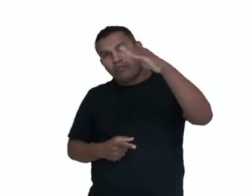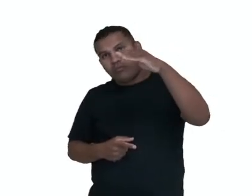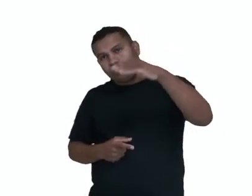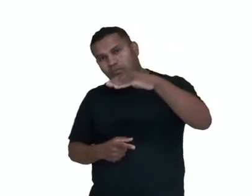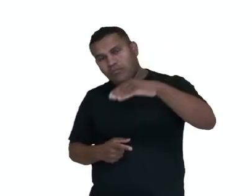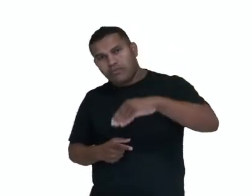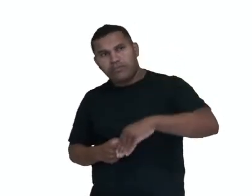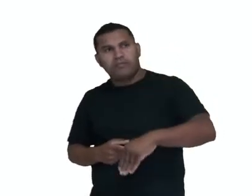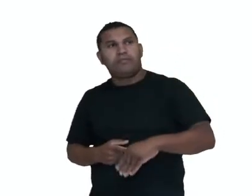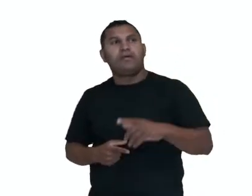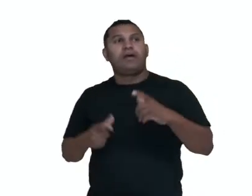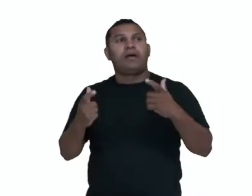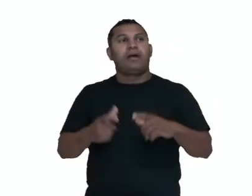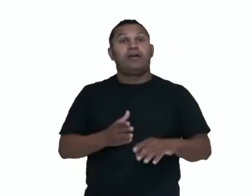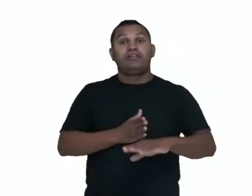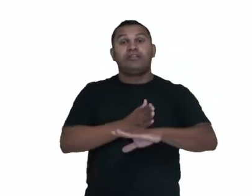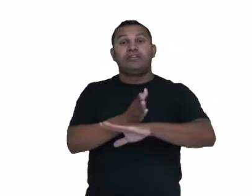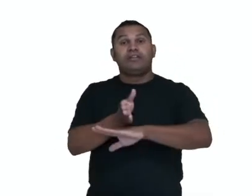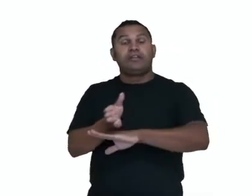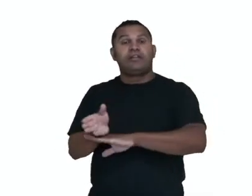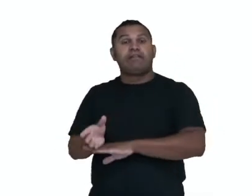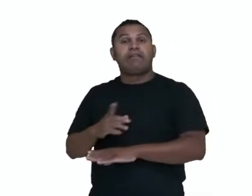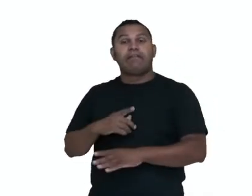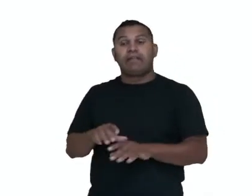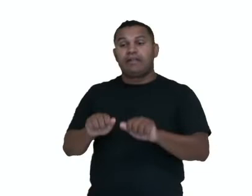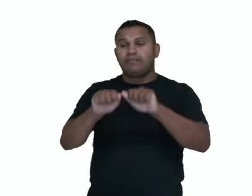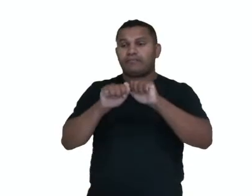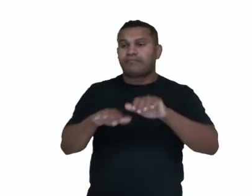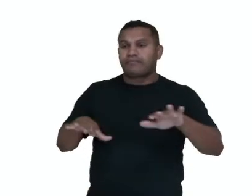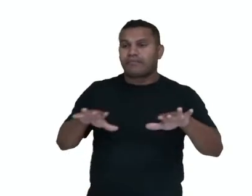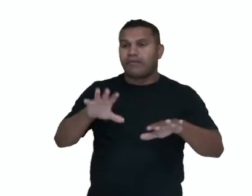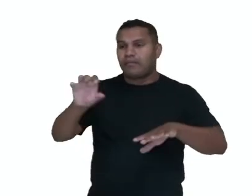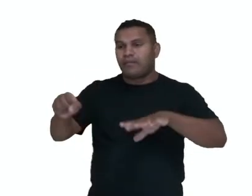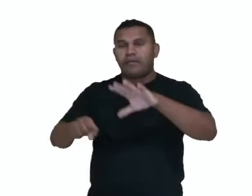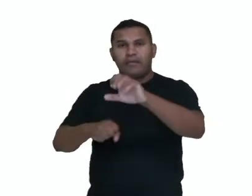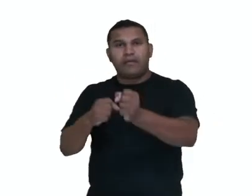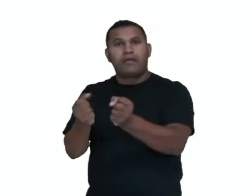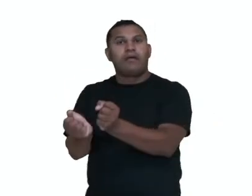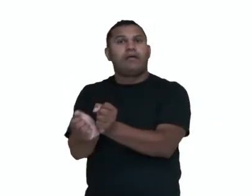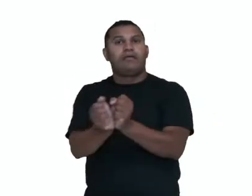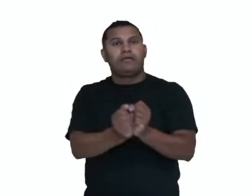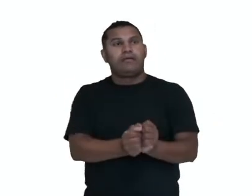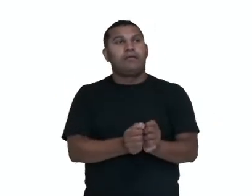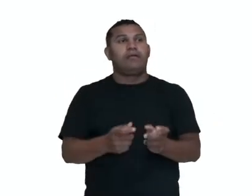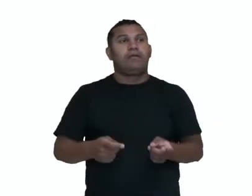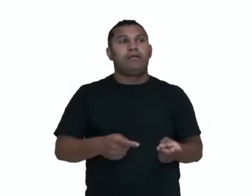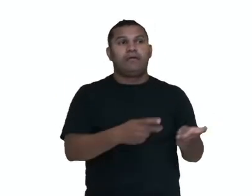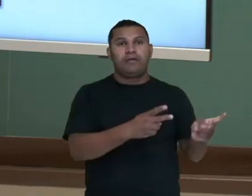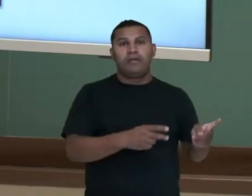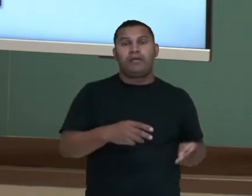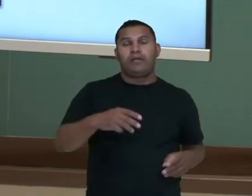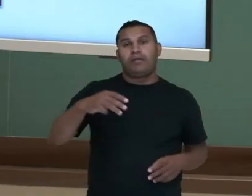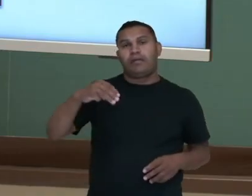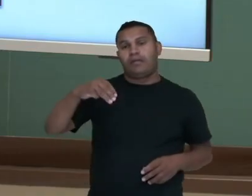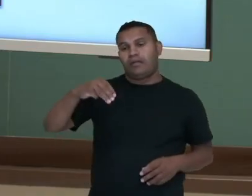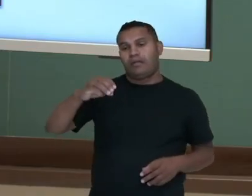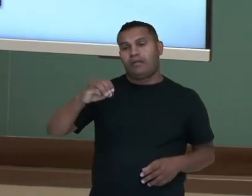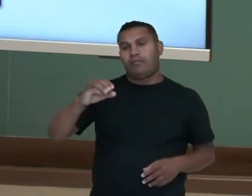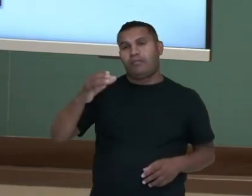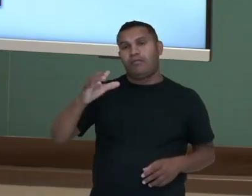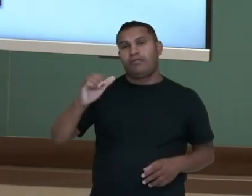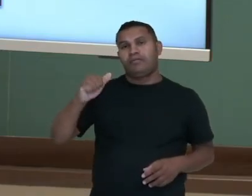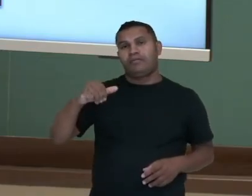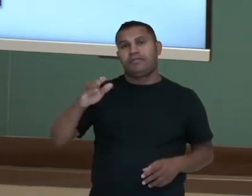costa ocidental, na África Ocidental, na África Central, como na região de Moçambique, África Oriental, que era uma feitoria, uma